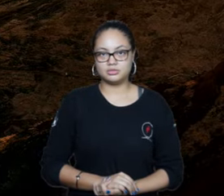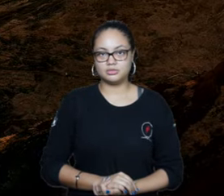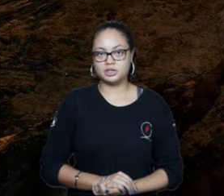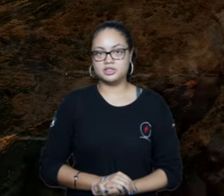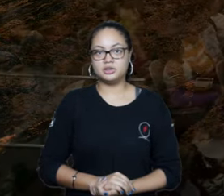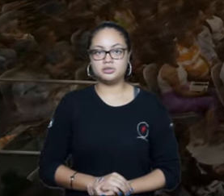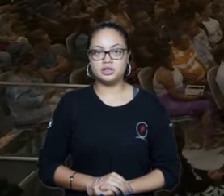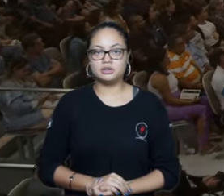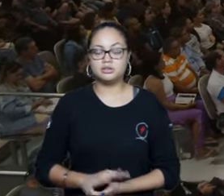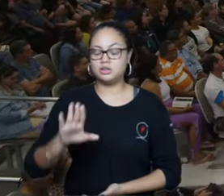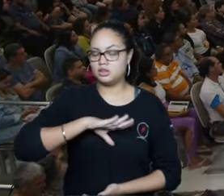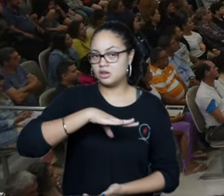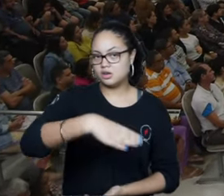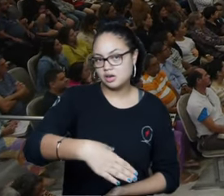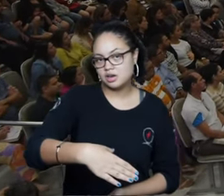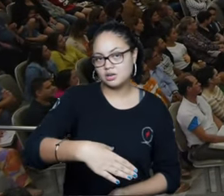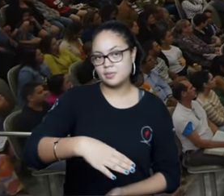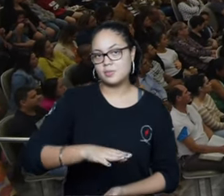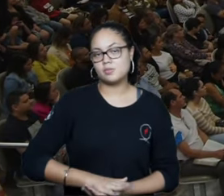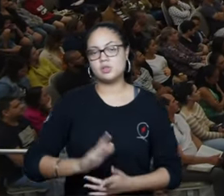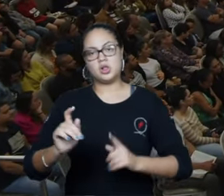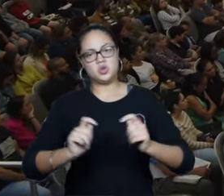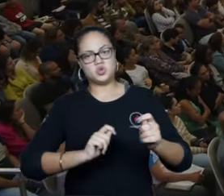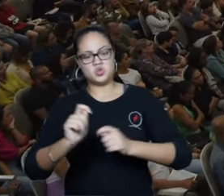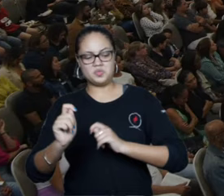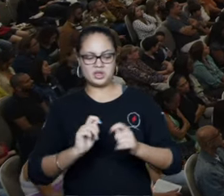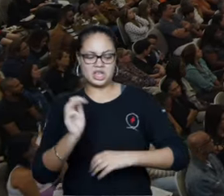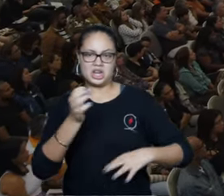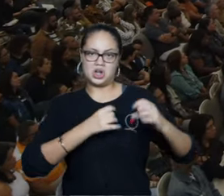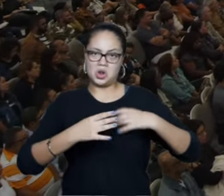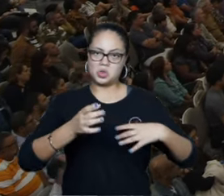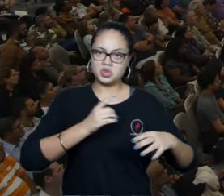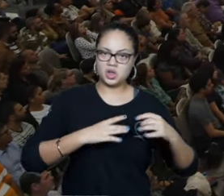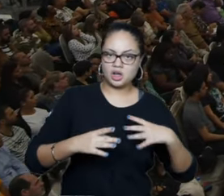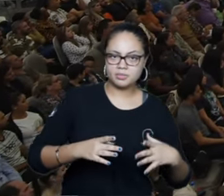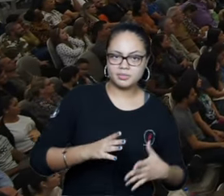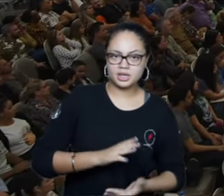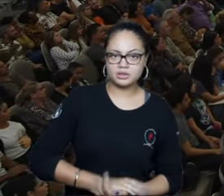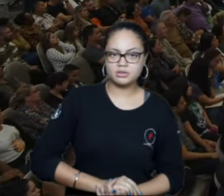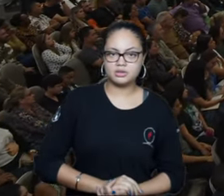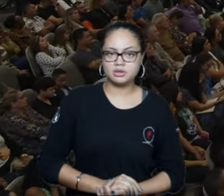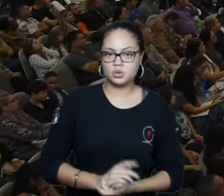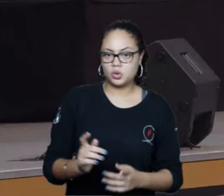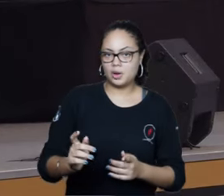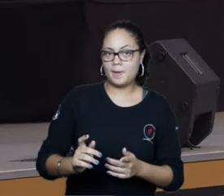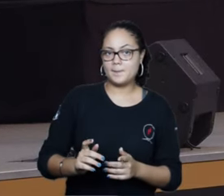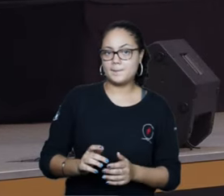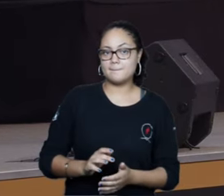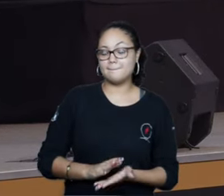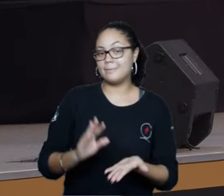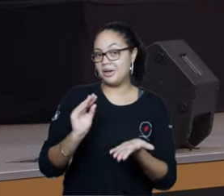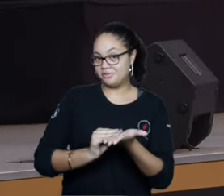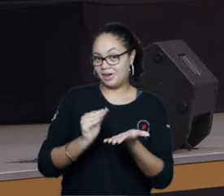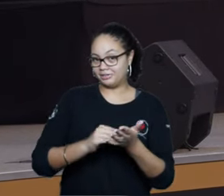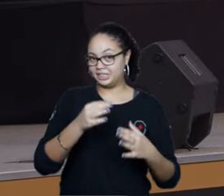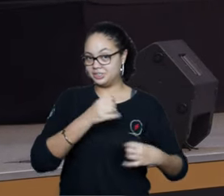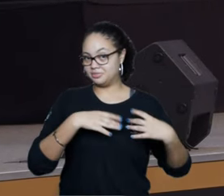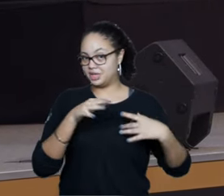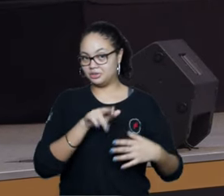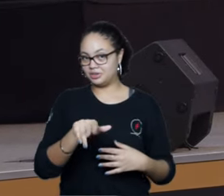gem O que é coragem Domínio do Medo resistência ao medo mas não ausência de